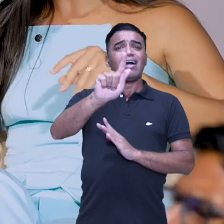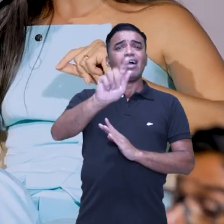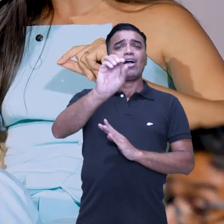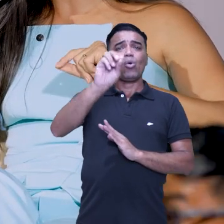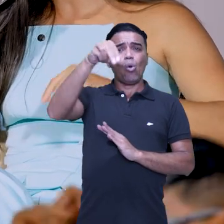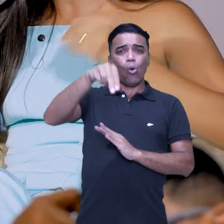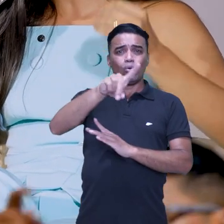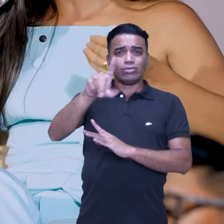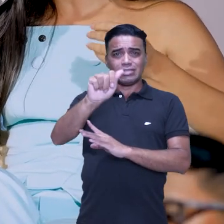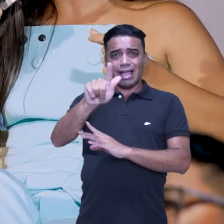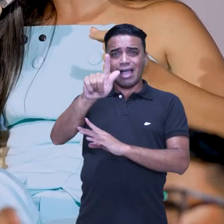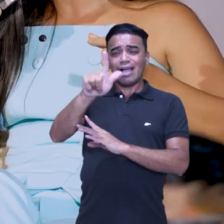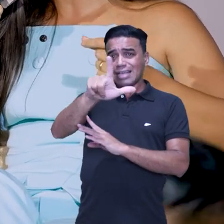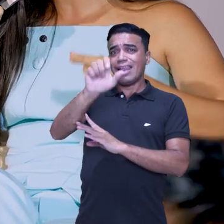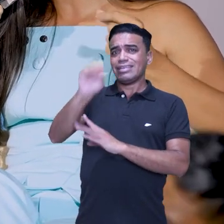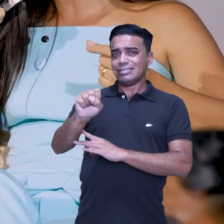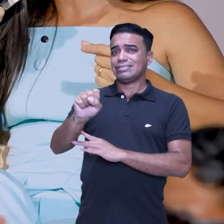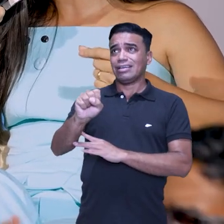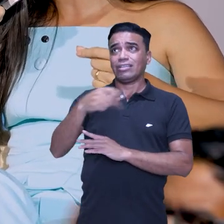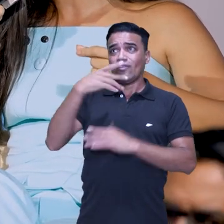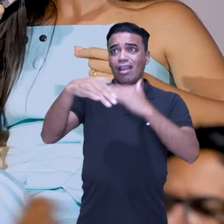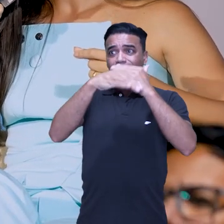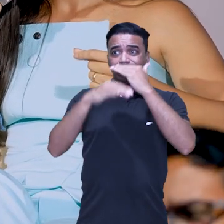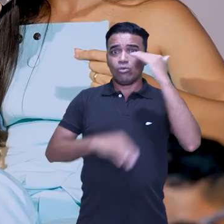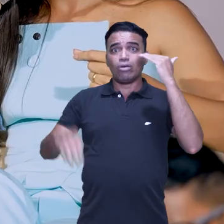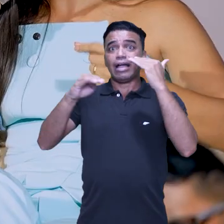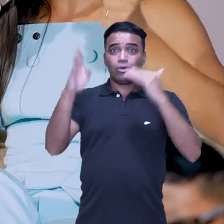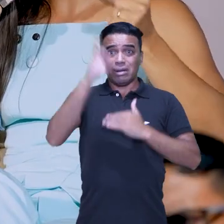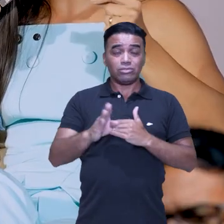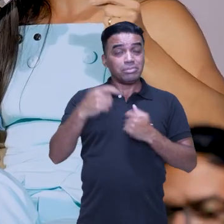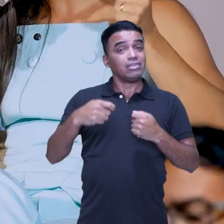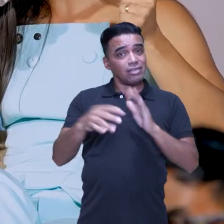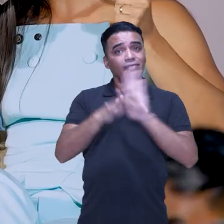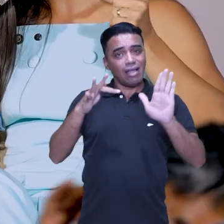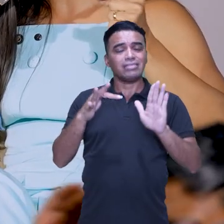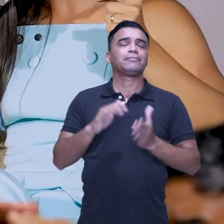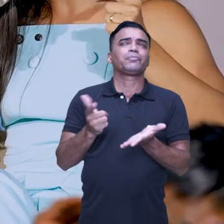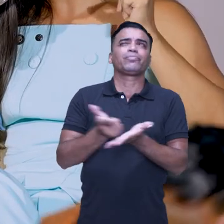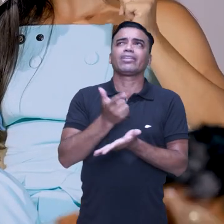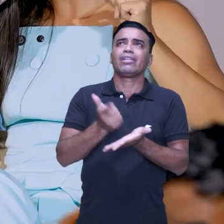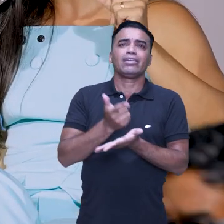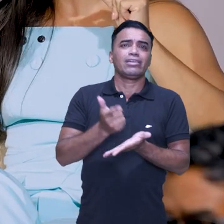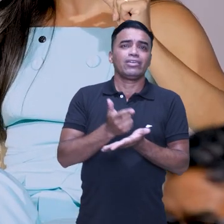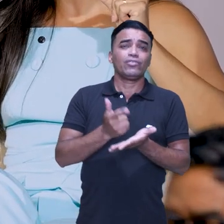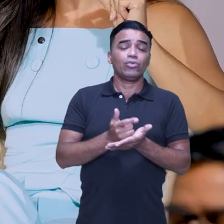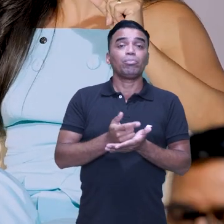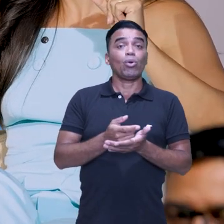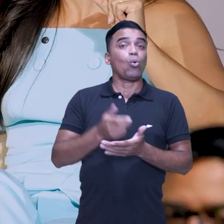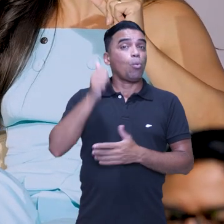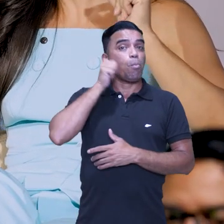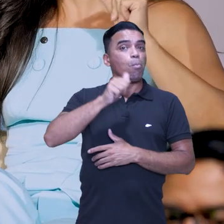tem como a gente falar sobre desigualdade no Brasil sem citá-la. Naquele livro Por um